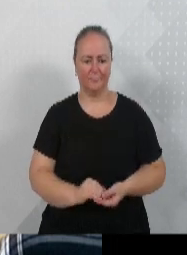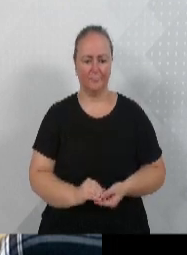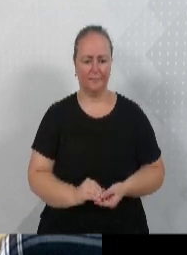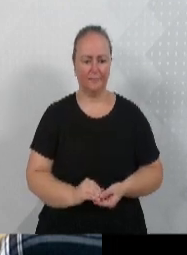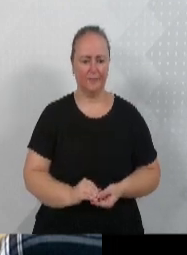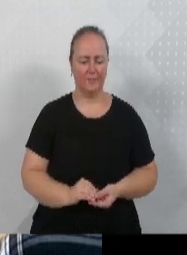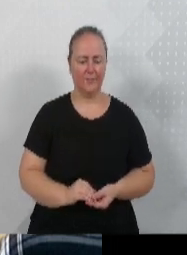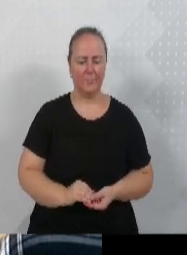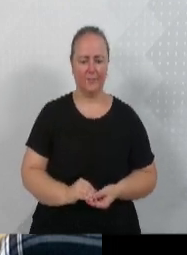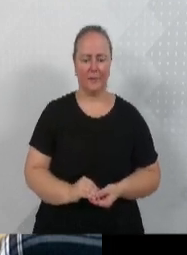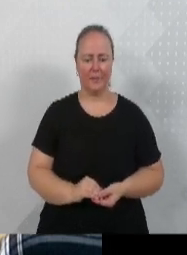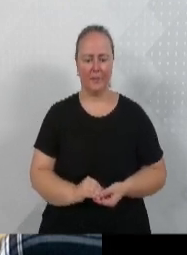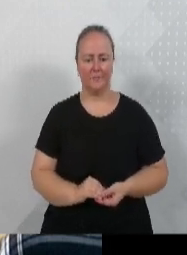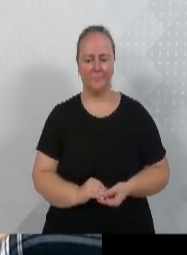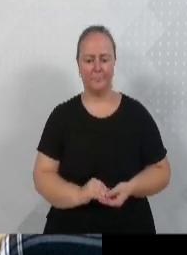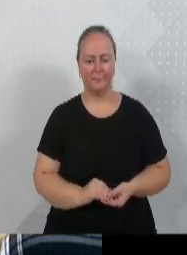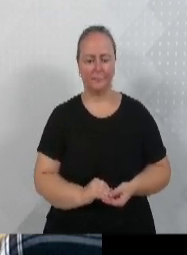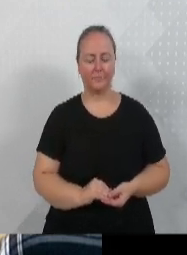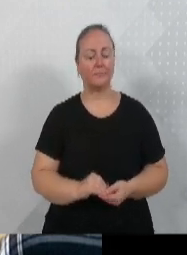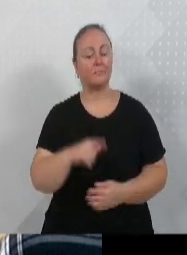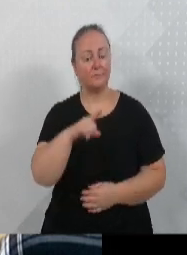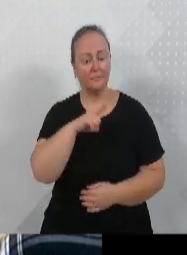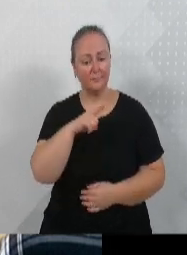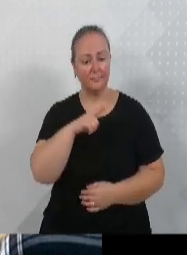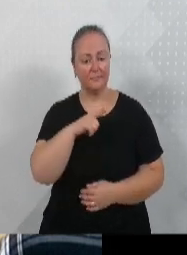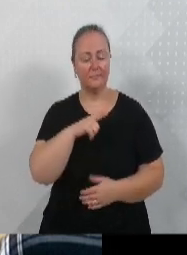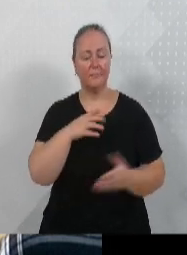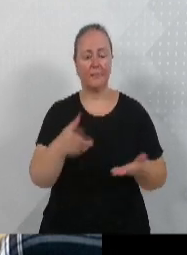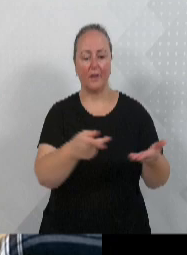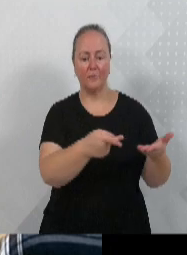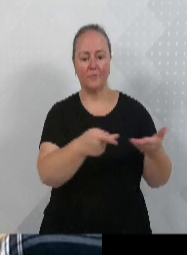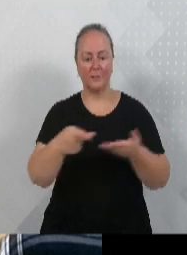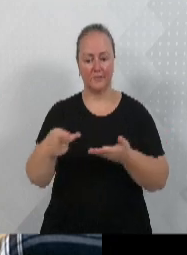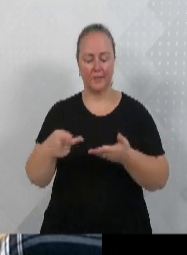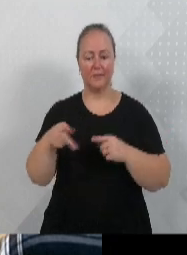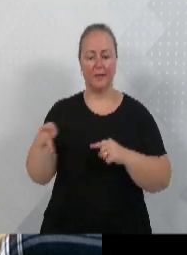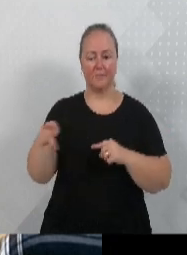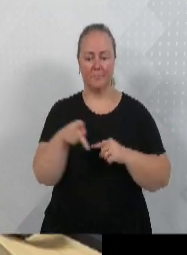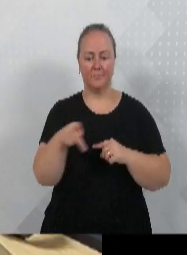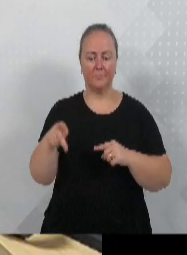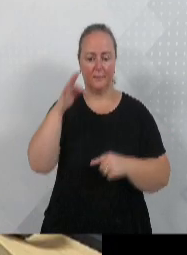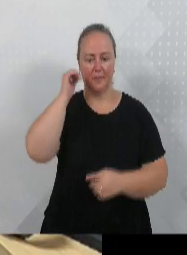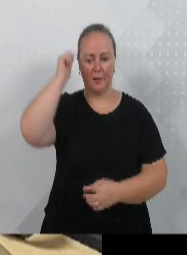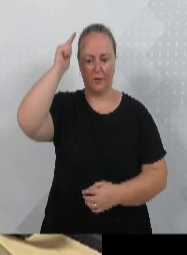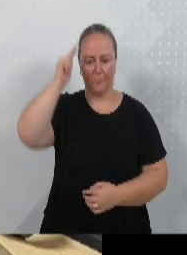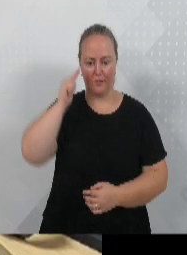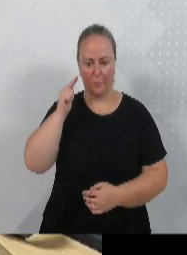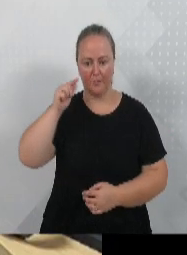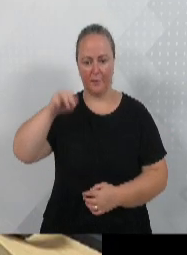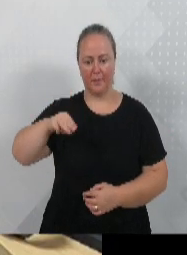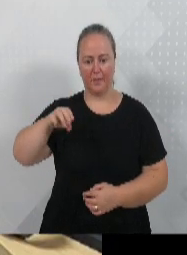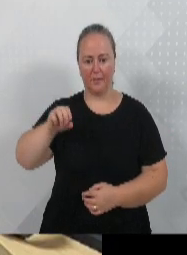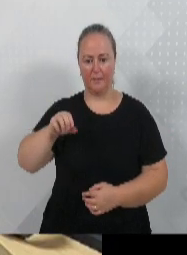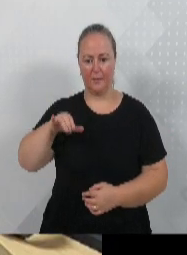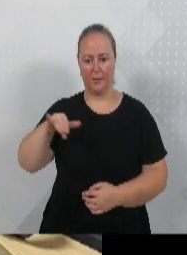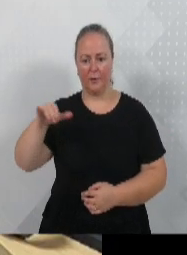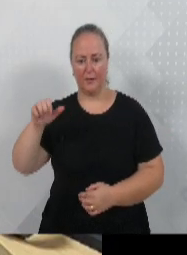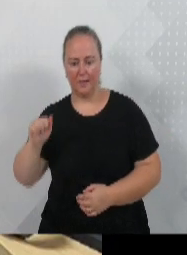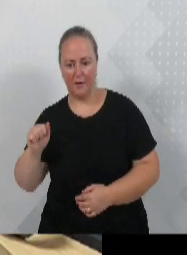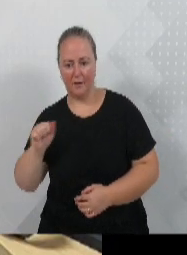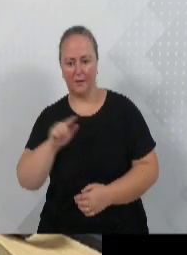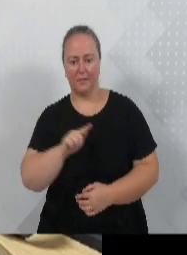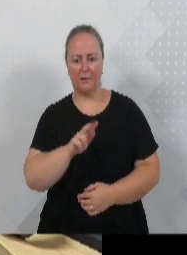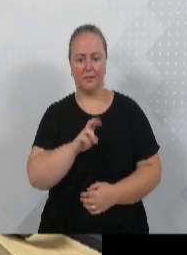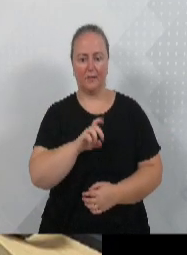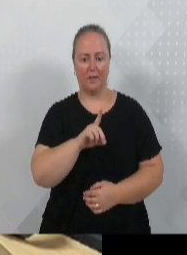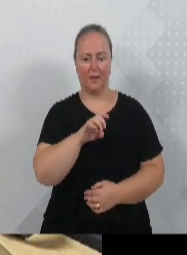receber também a visita de professores da FURB, né, a professora Mônica e o professor Guedes, para a gente